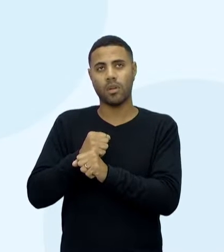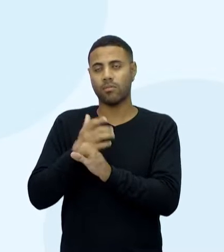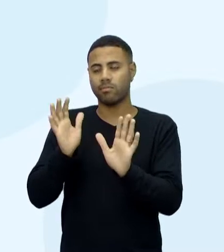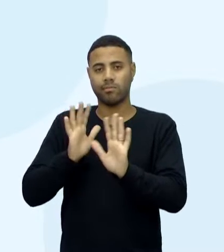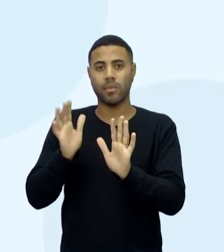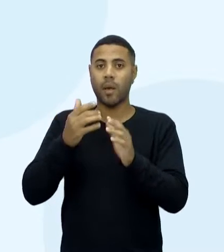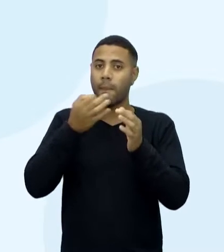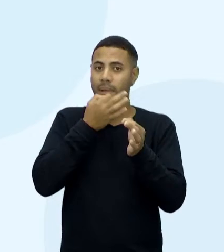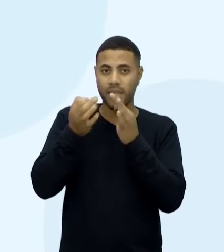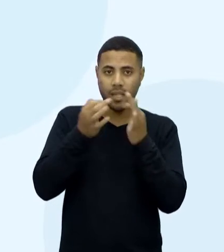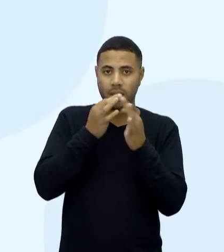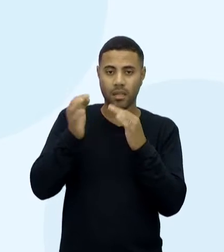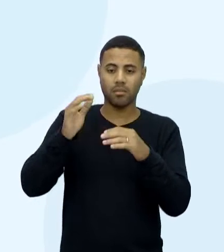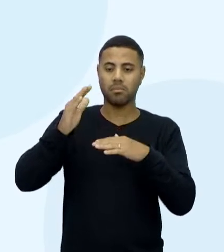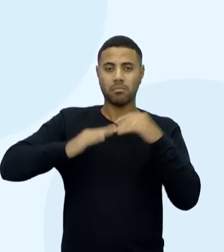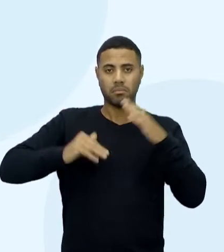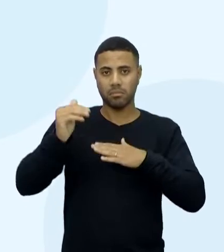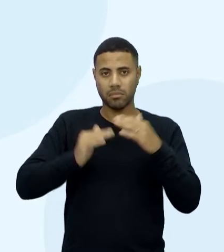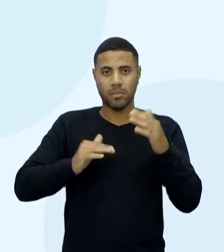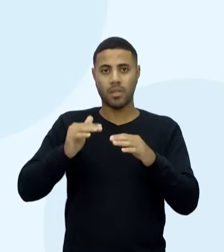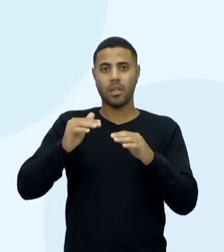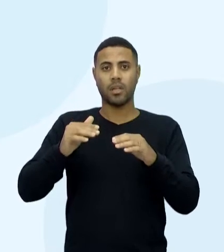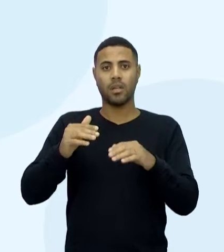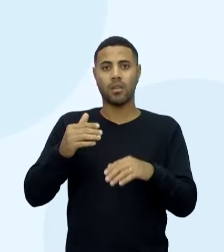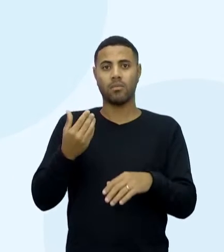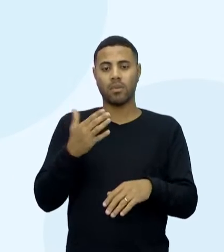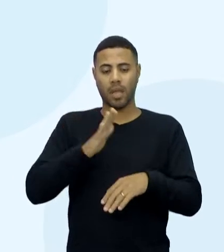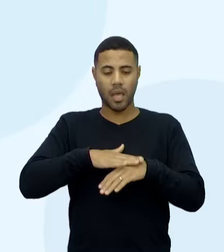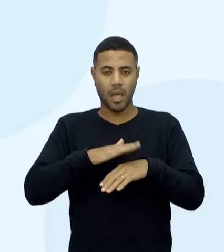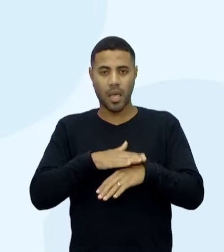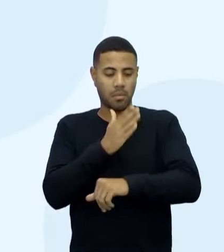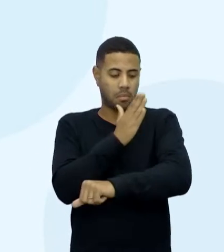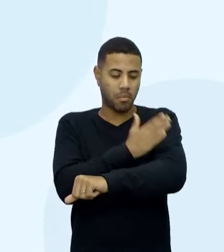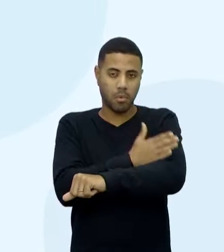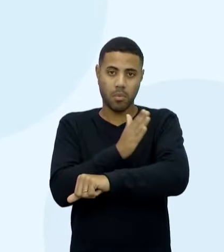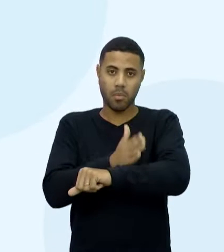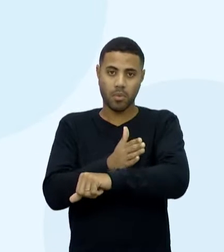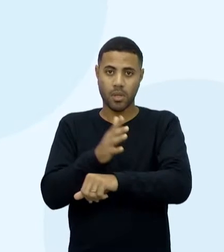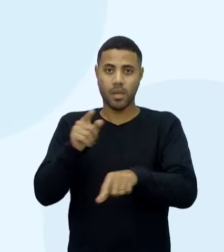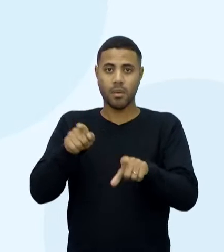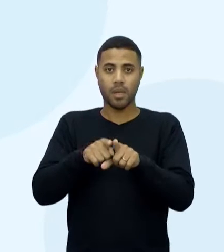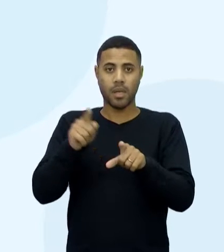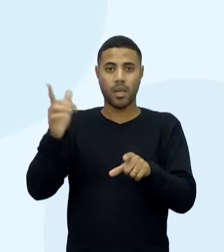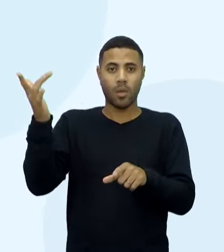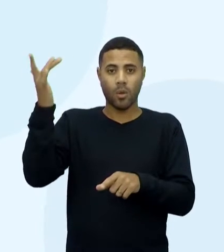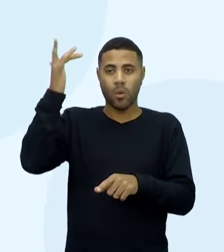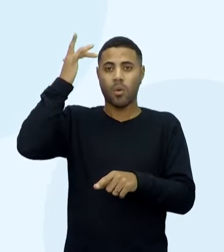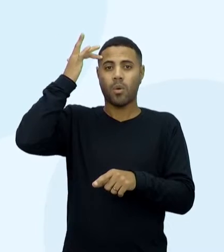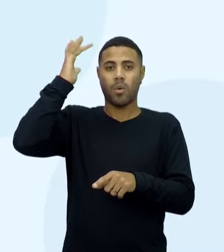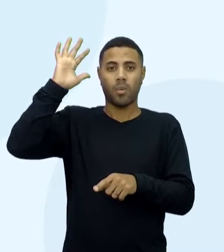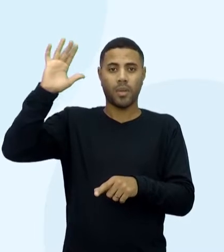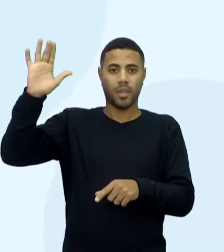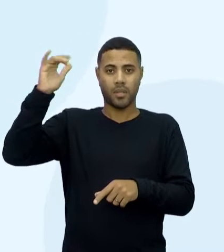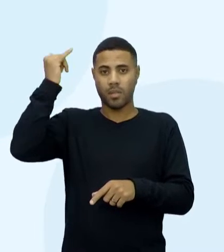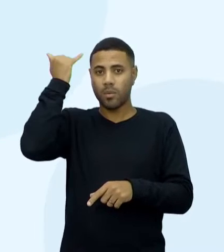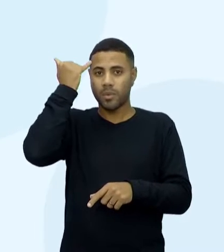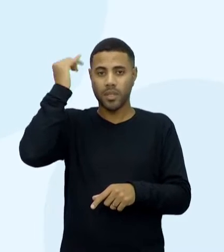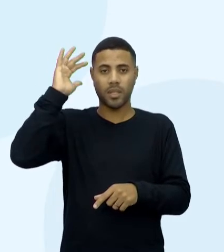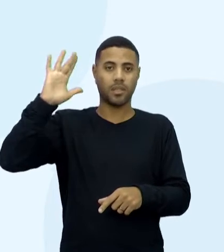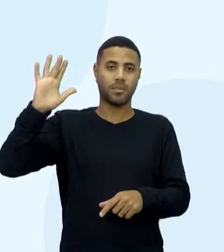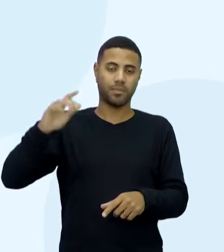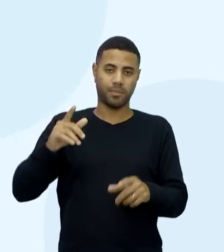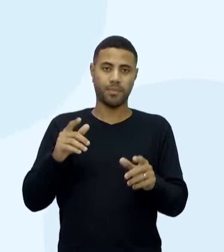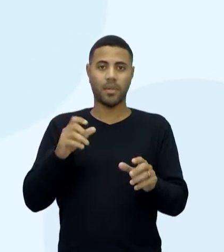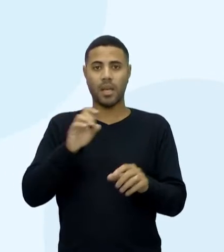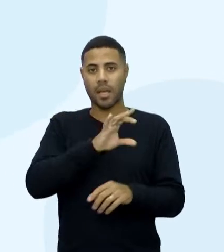crítica da modernidade ou do Iluminismo ou do esclarecimento a depender da terminologia que cada